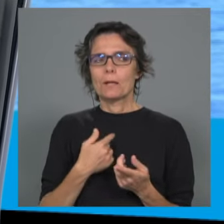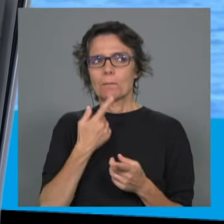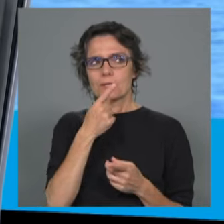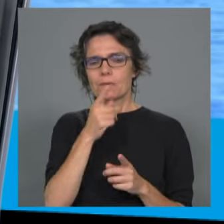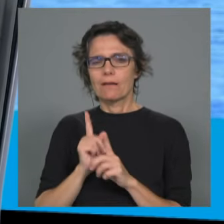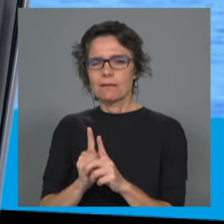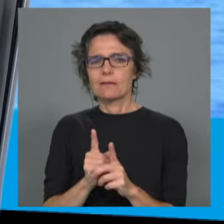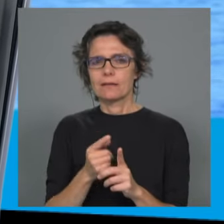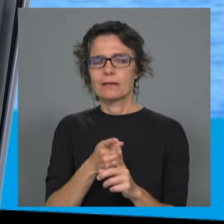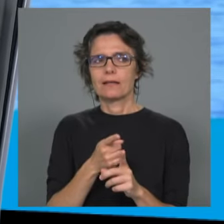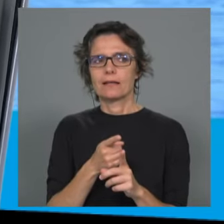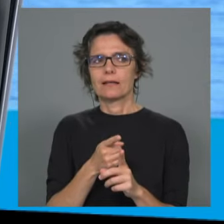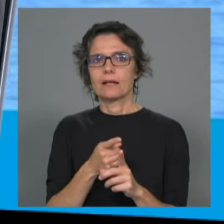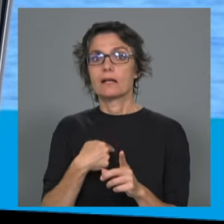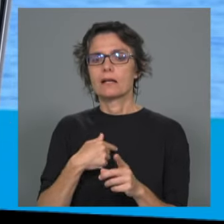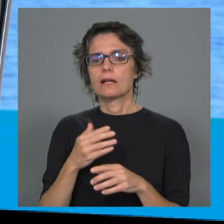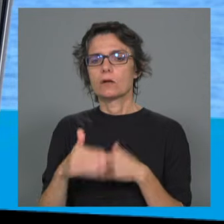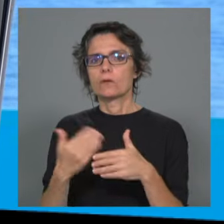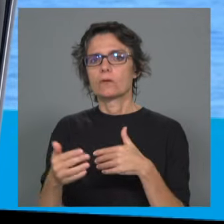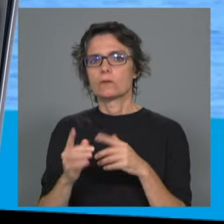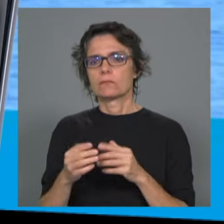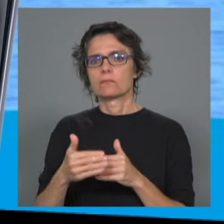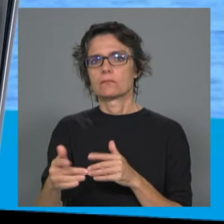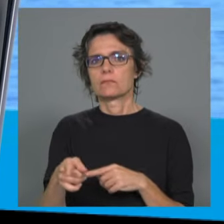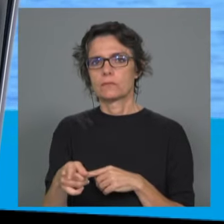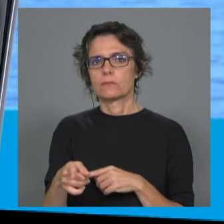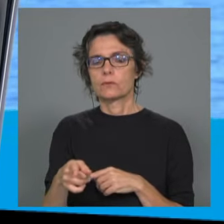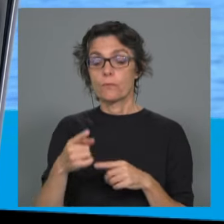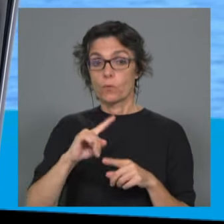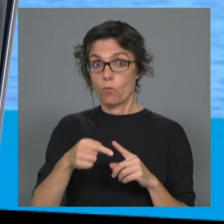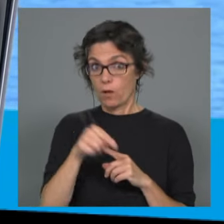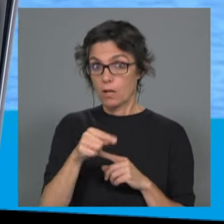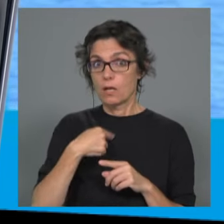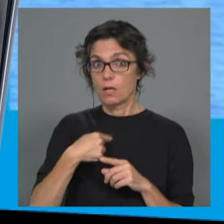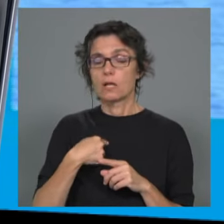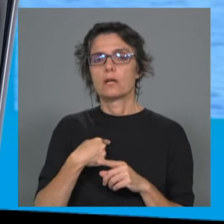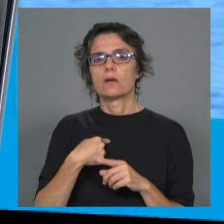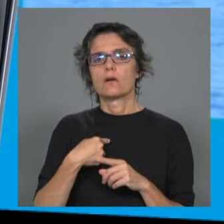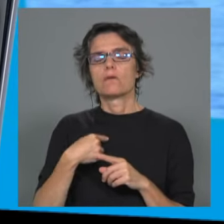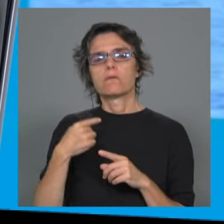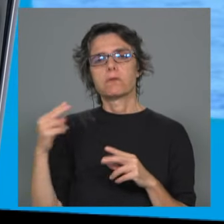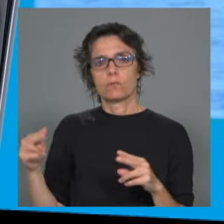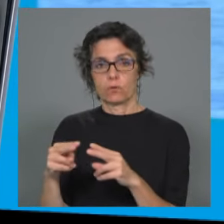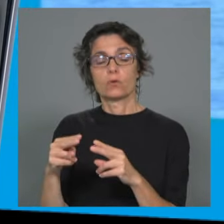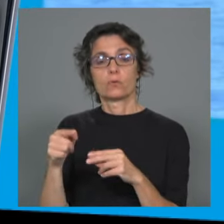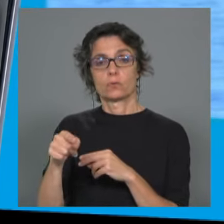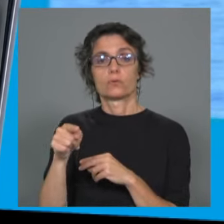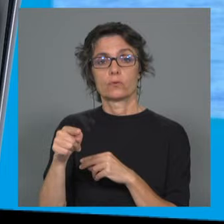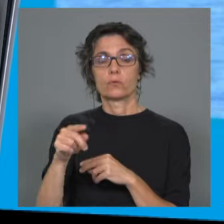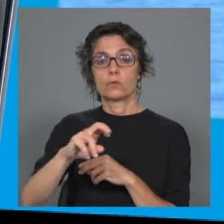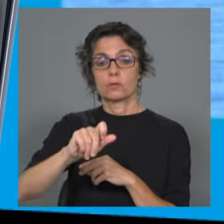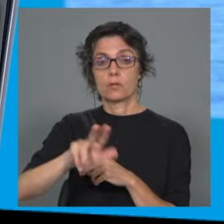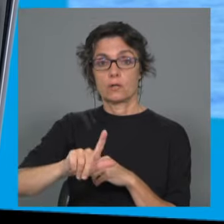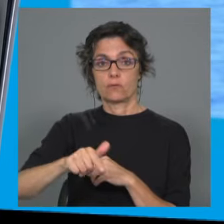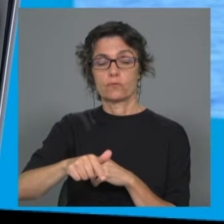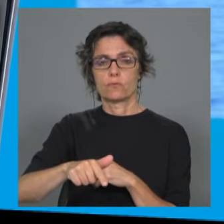tal maneira que nesse mesmo ano eu fui a uma vigília pelas ordenações diaconais, na sede de Lisboa,